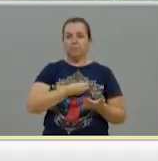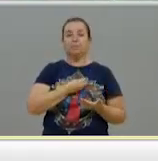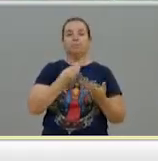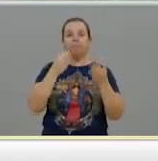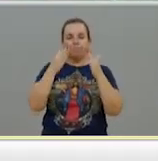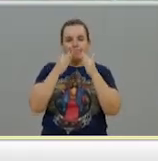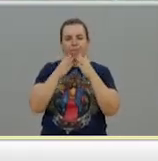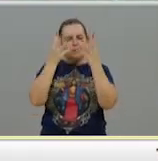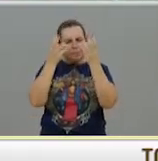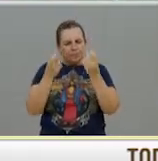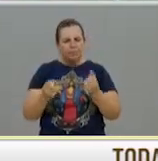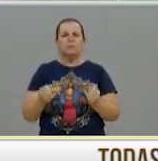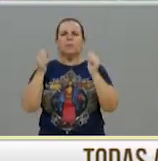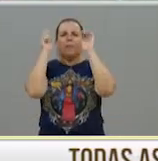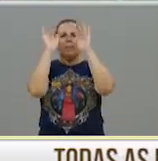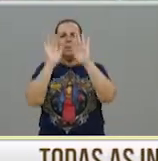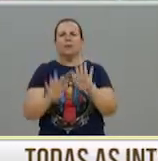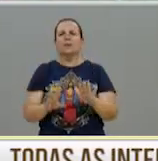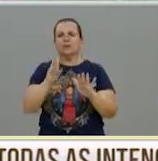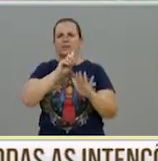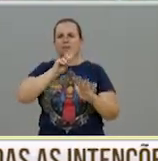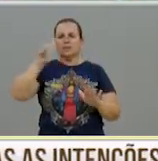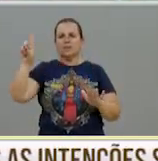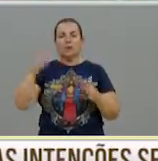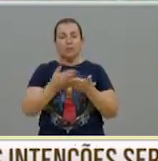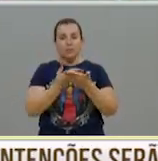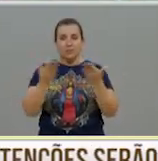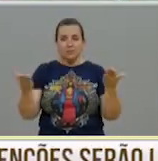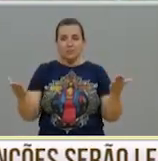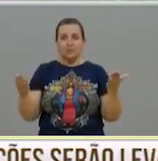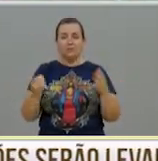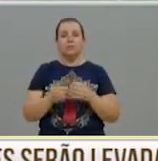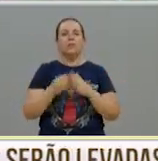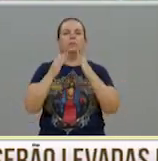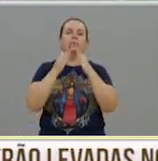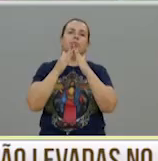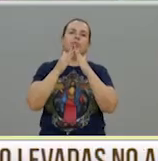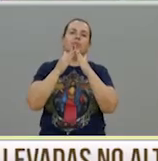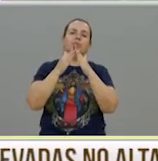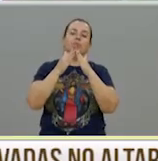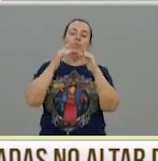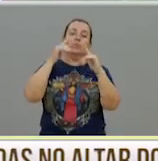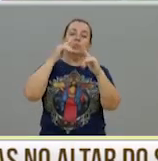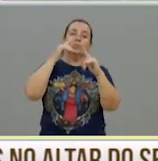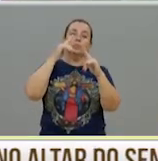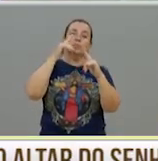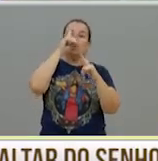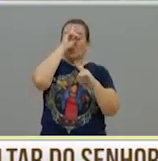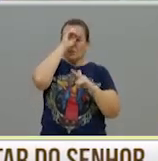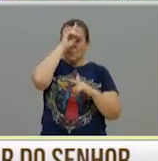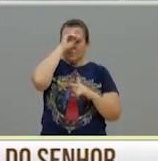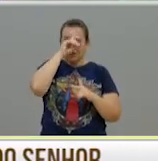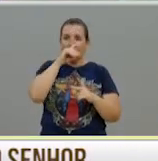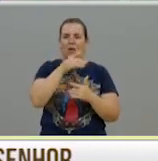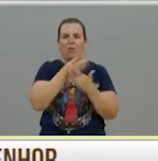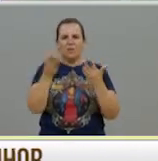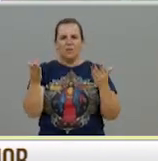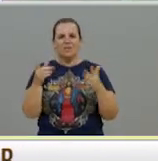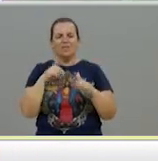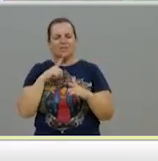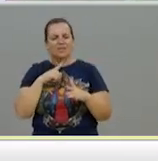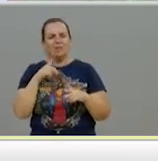posso da bênção. Você que está no hospital, você que está passando uma